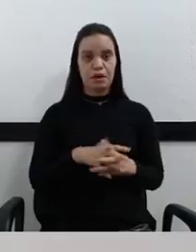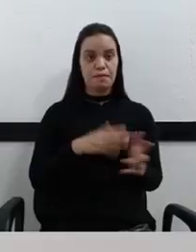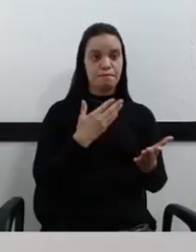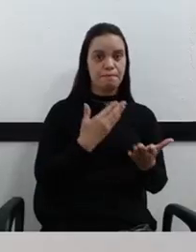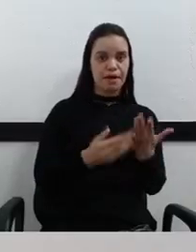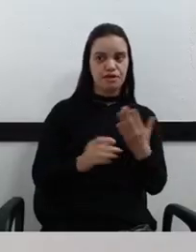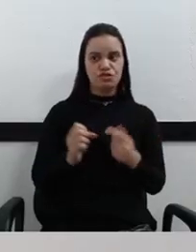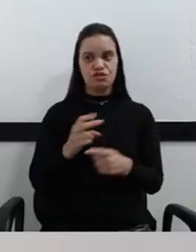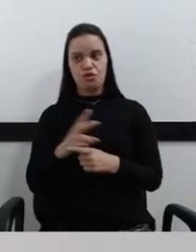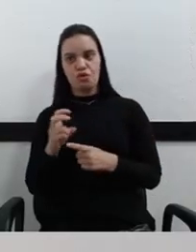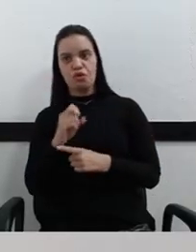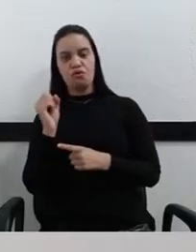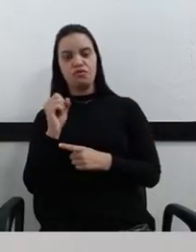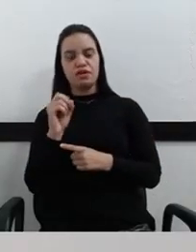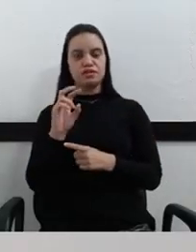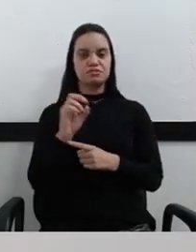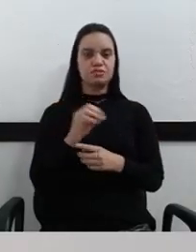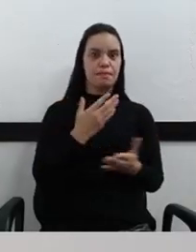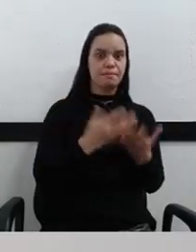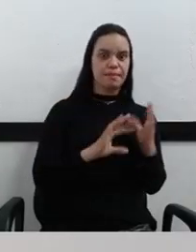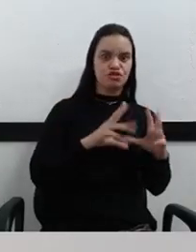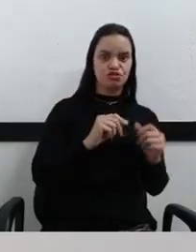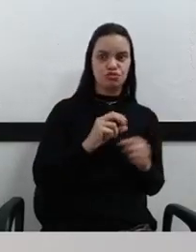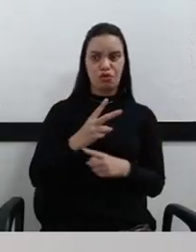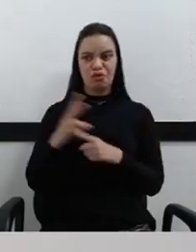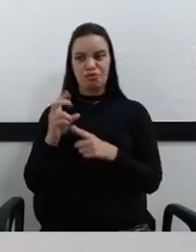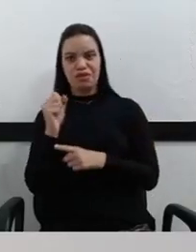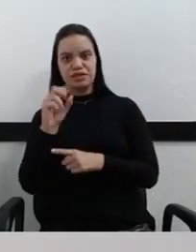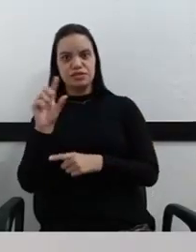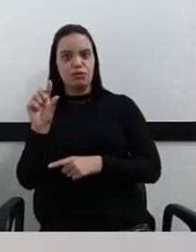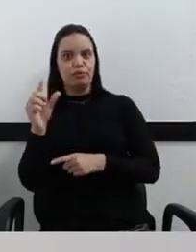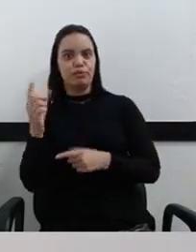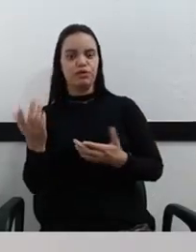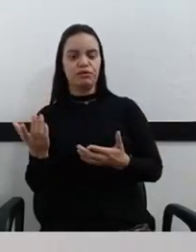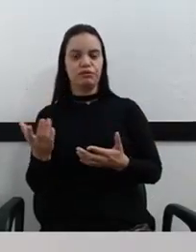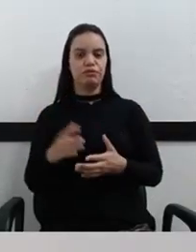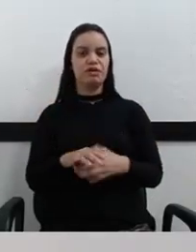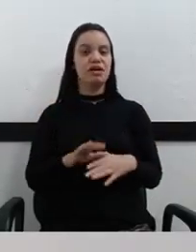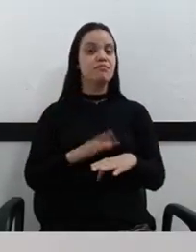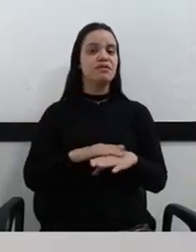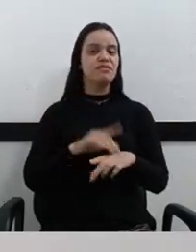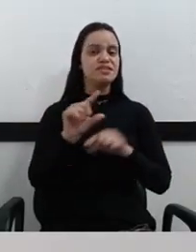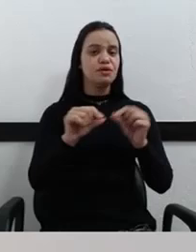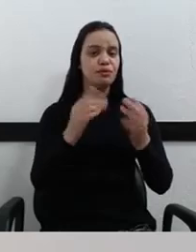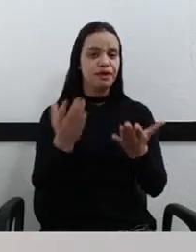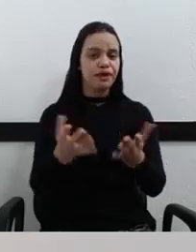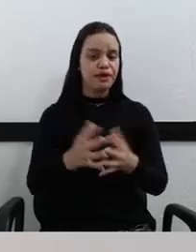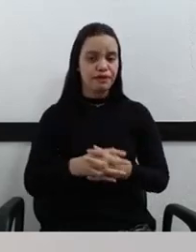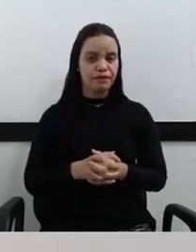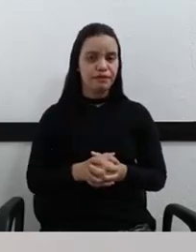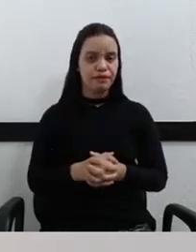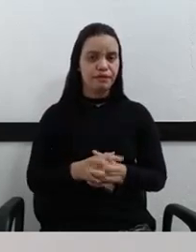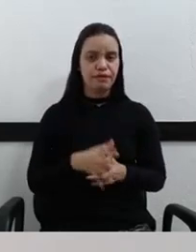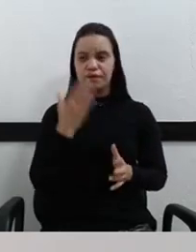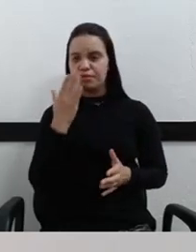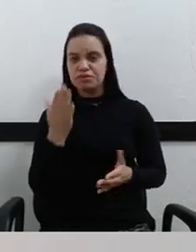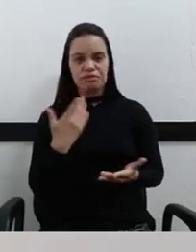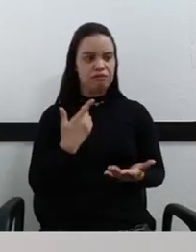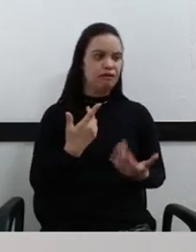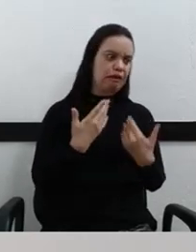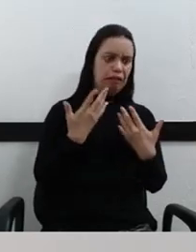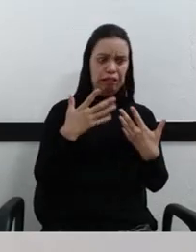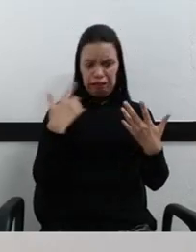ganha, ou perde tudo ou ganha um pouquinho. E aí cada um escolhe. Se alguém me perguntar, mas o que você vai fazer? Você vai pedir ou não vai pedir? Nem eu sei o que